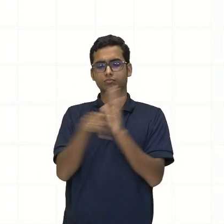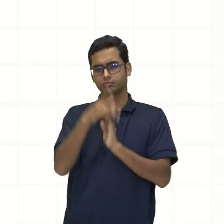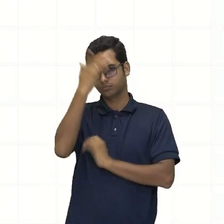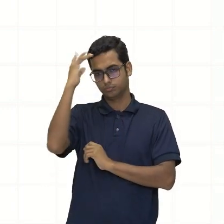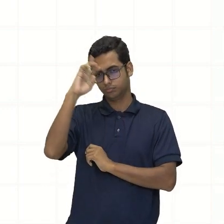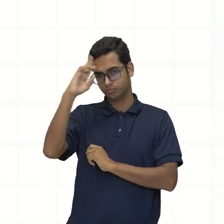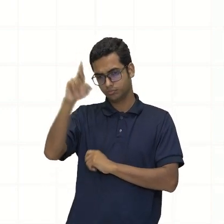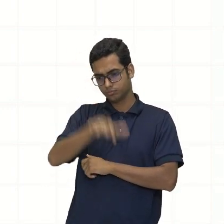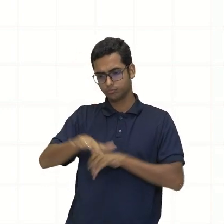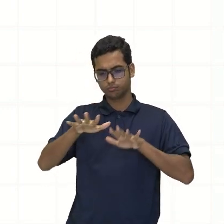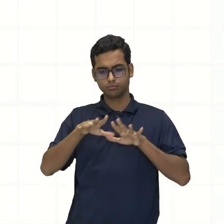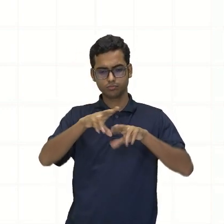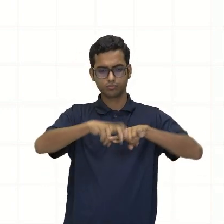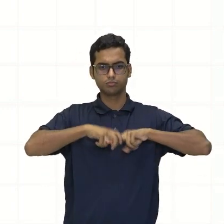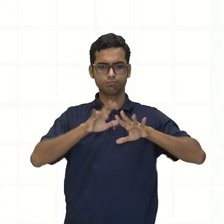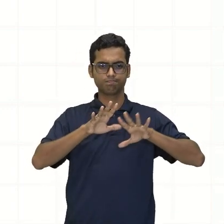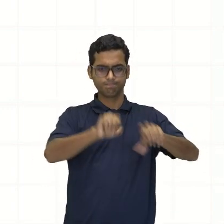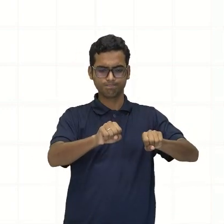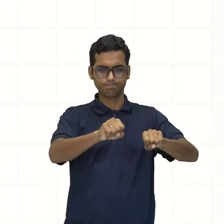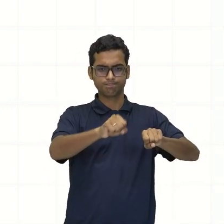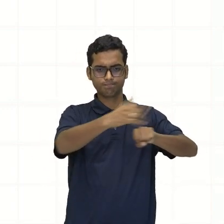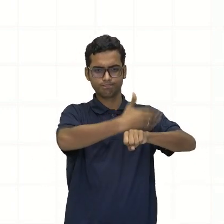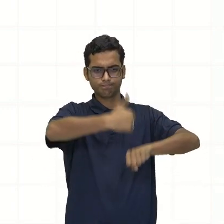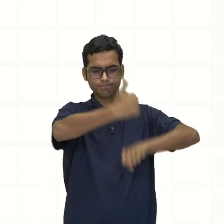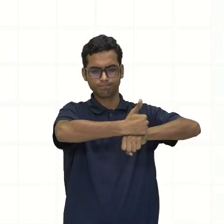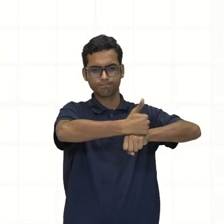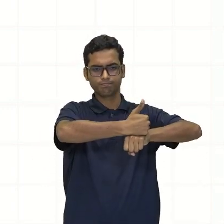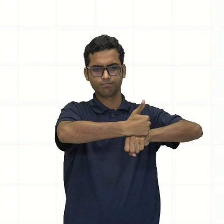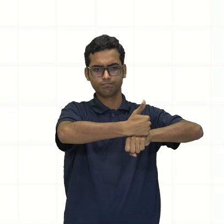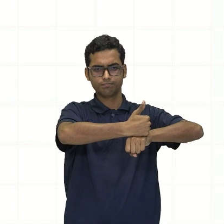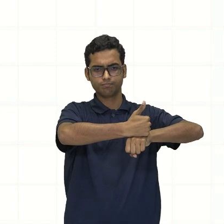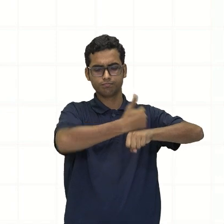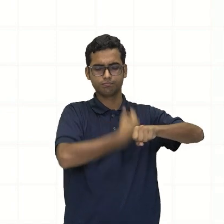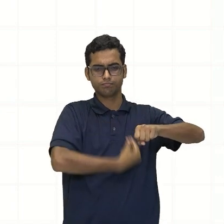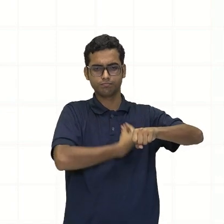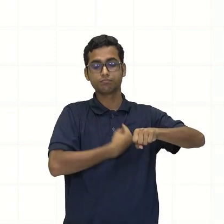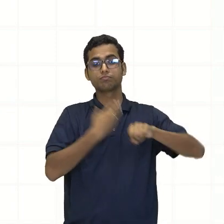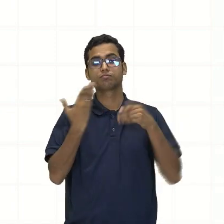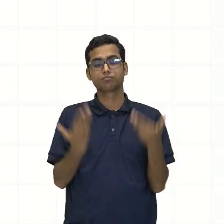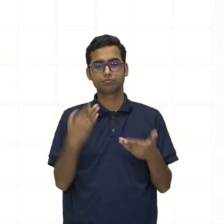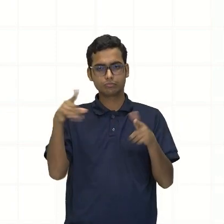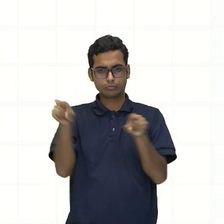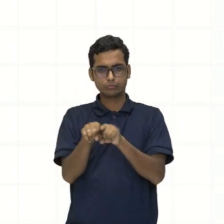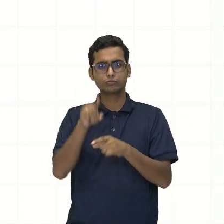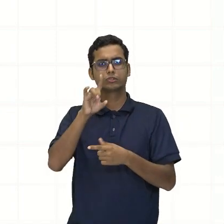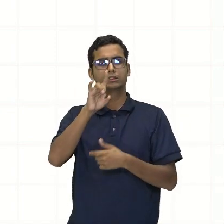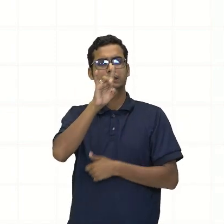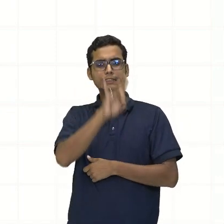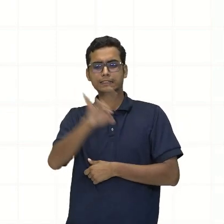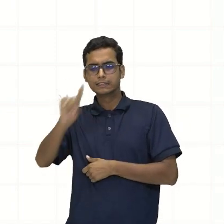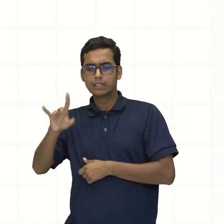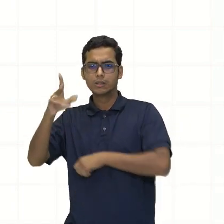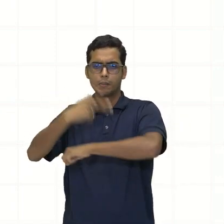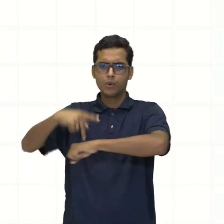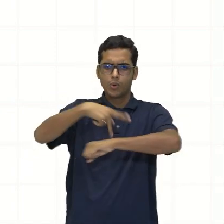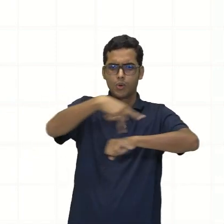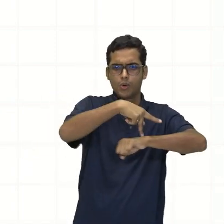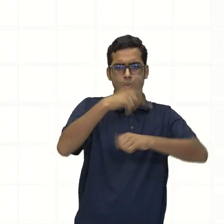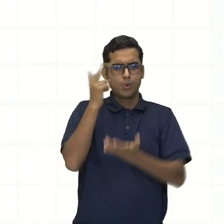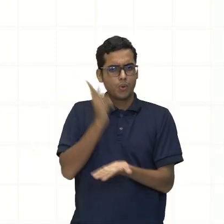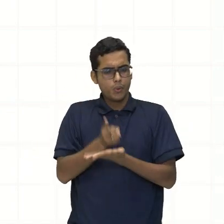pela ocupação. Então, adotou-se o princípio de que cada potência manteria o